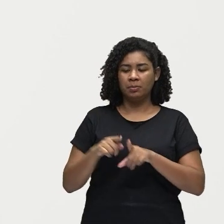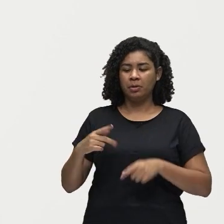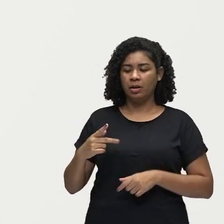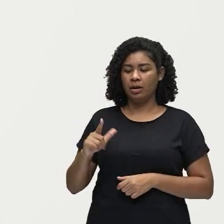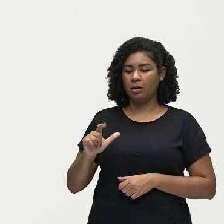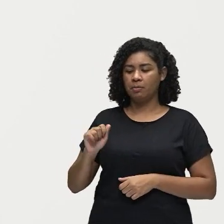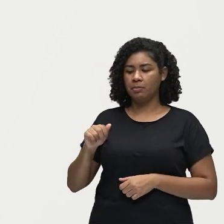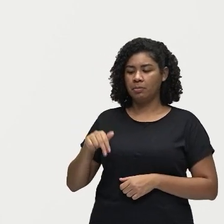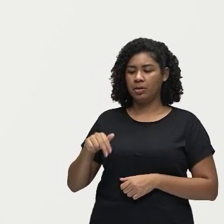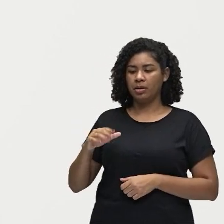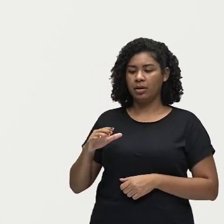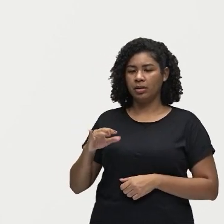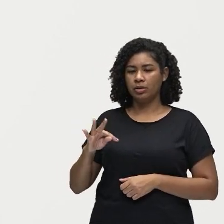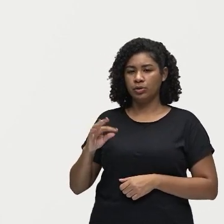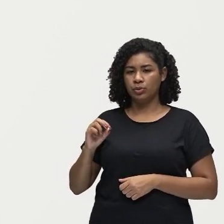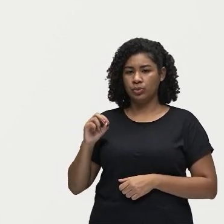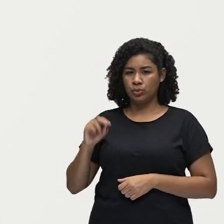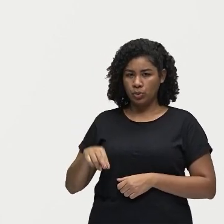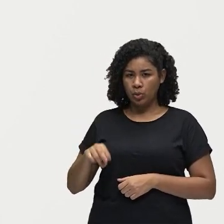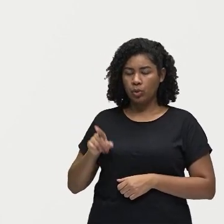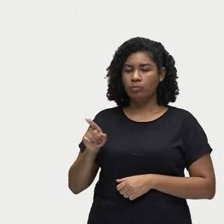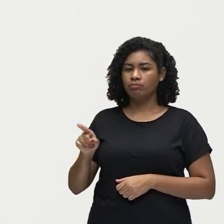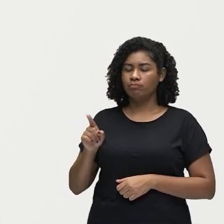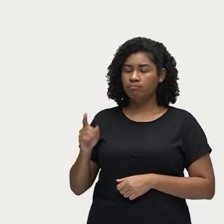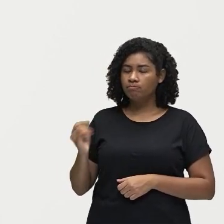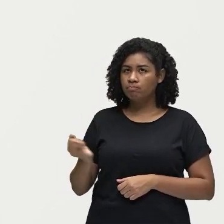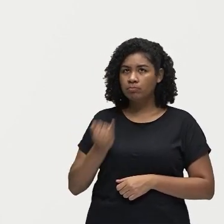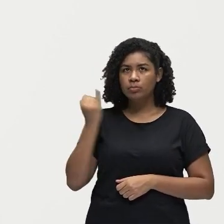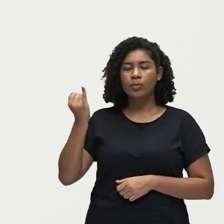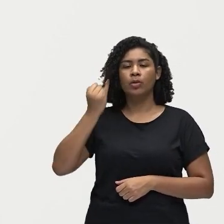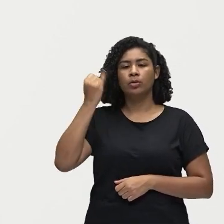super responsável pela